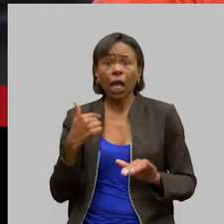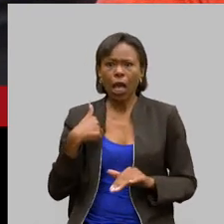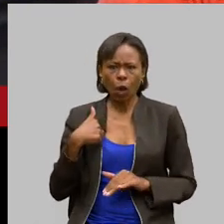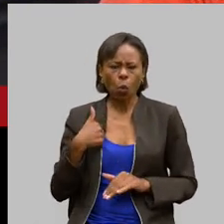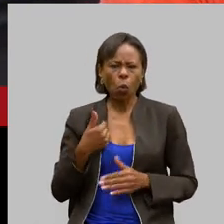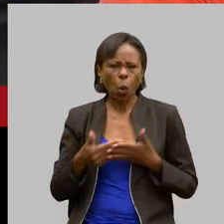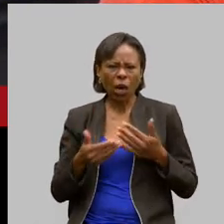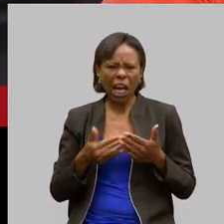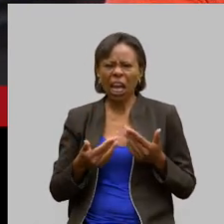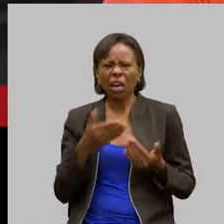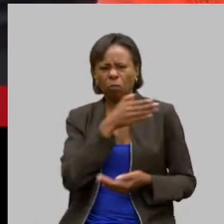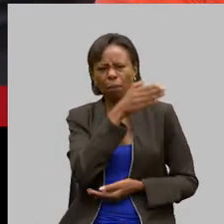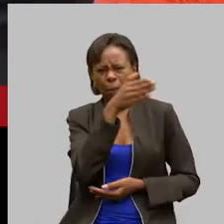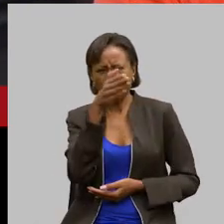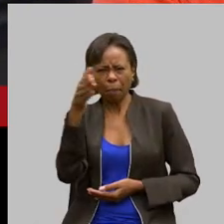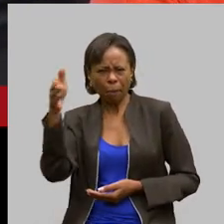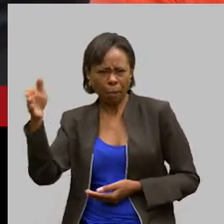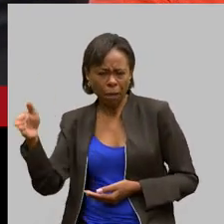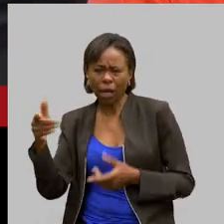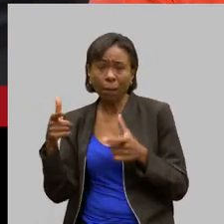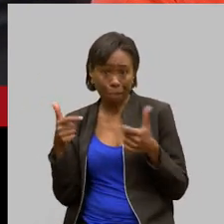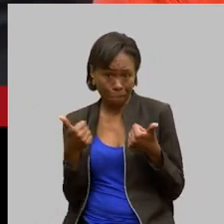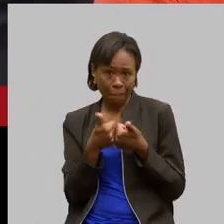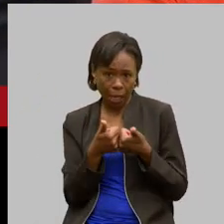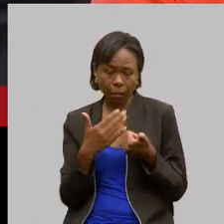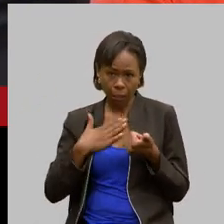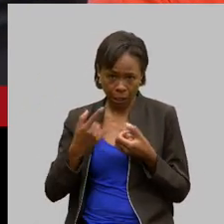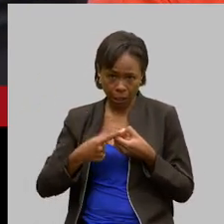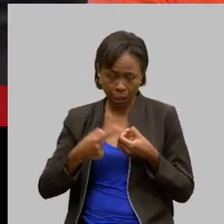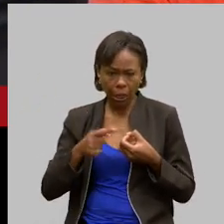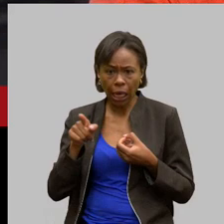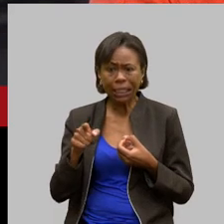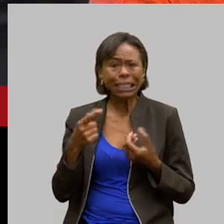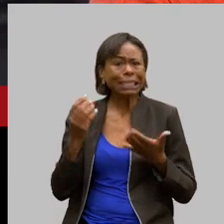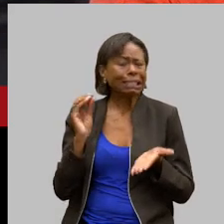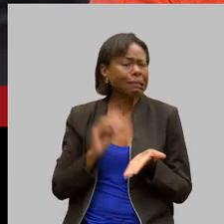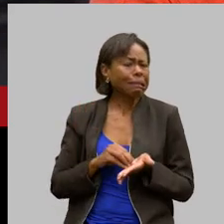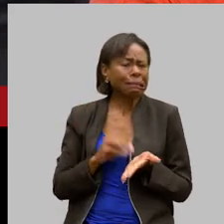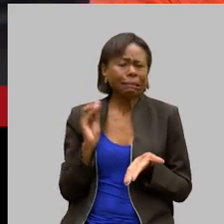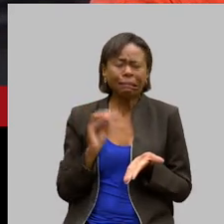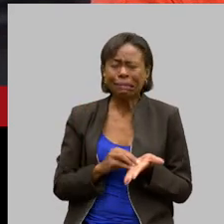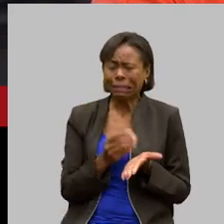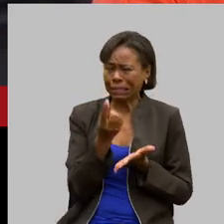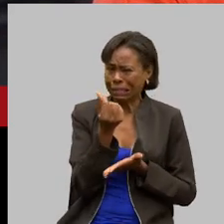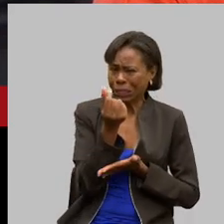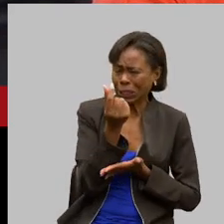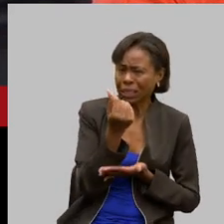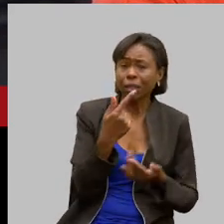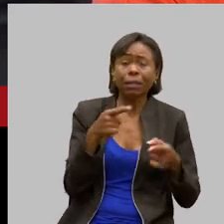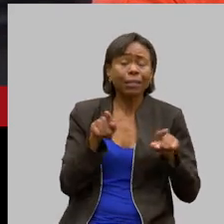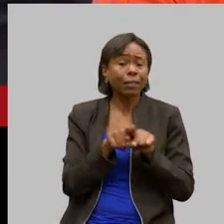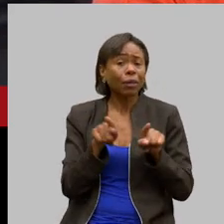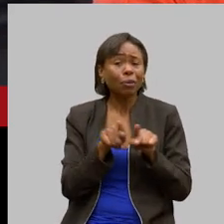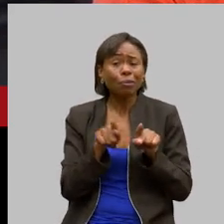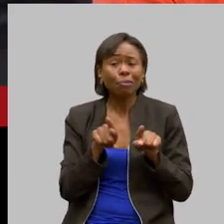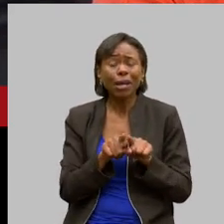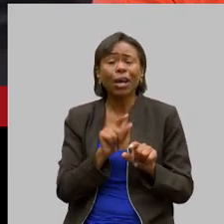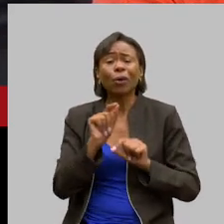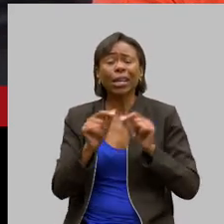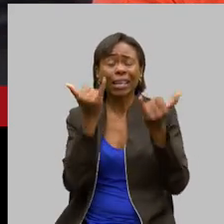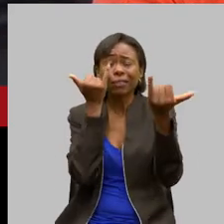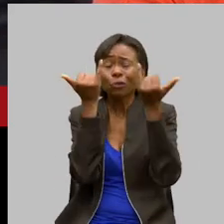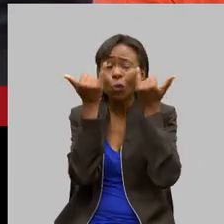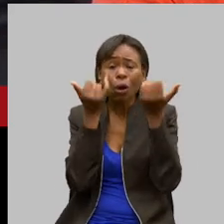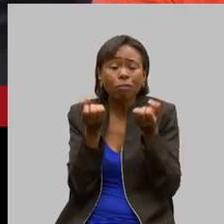na nossa região existe uma demanda muito grande no sentido não só de carência de recursos mas de uma simetria informacional a